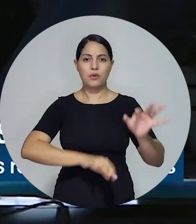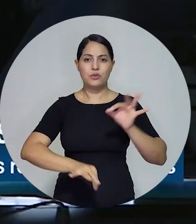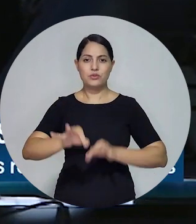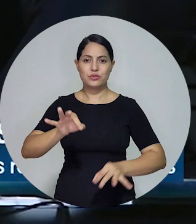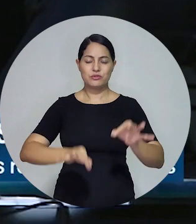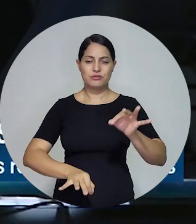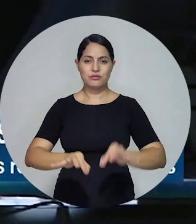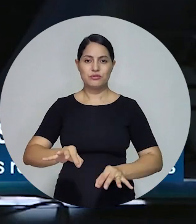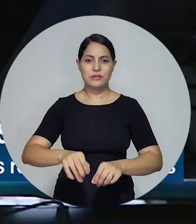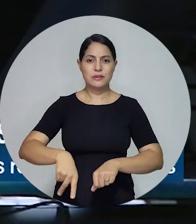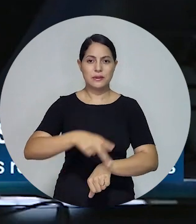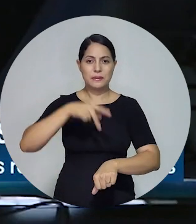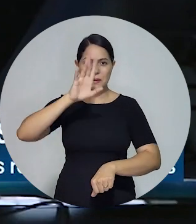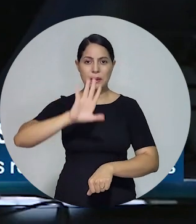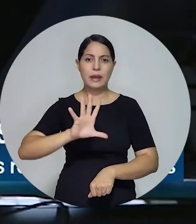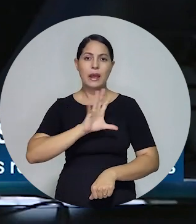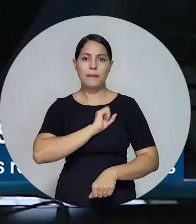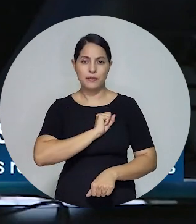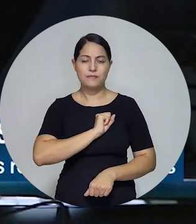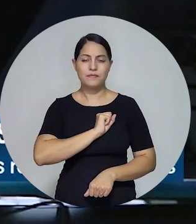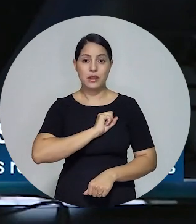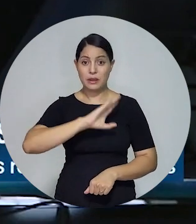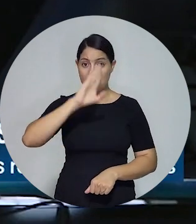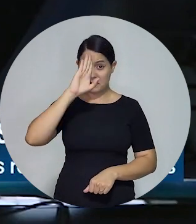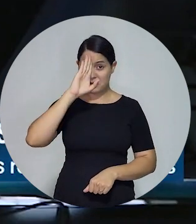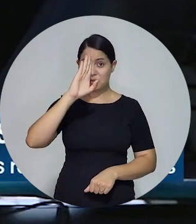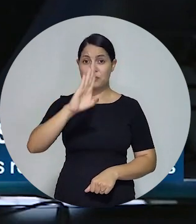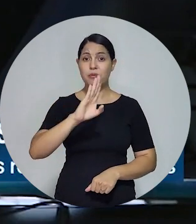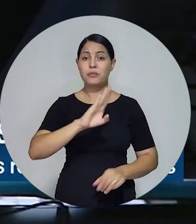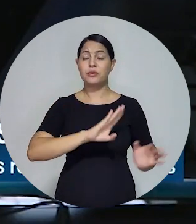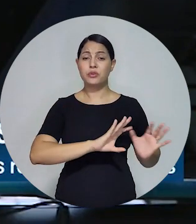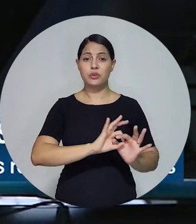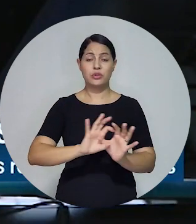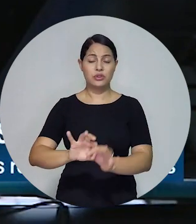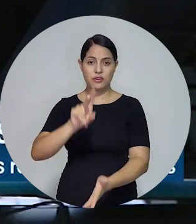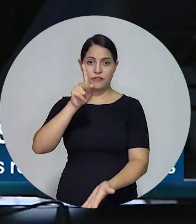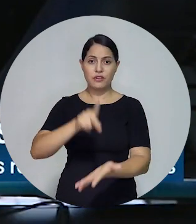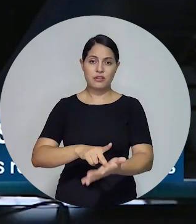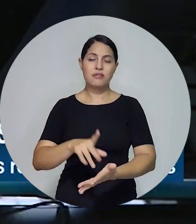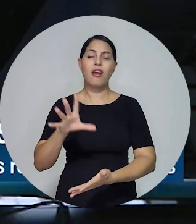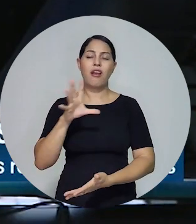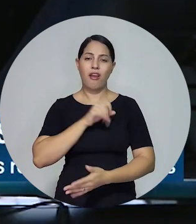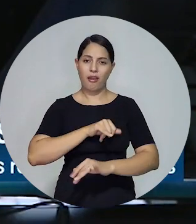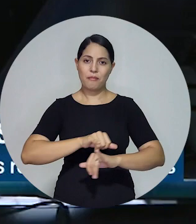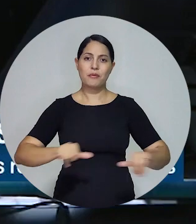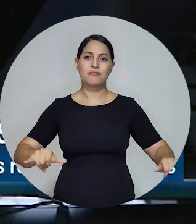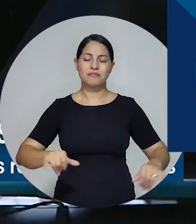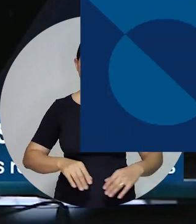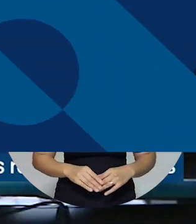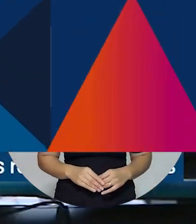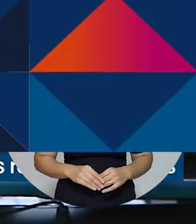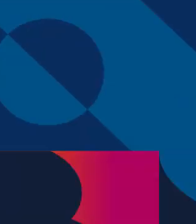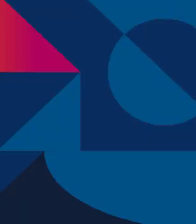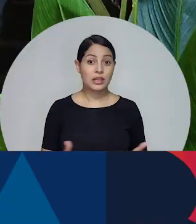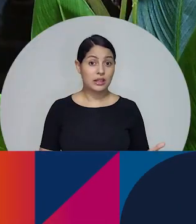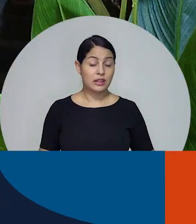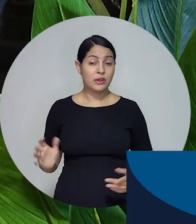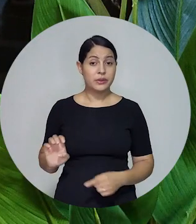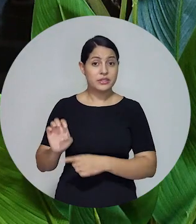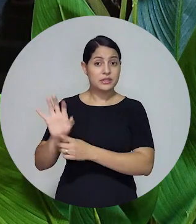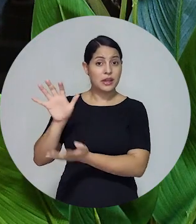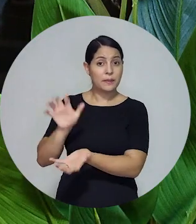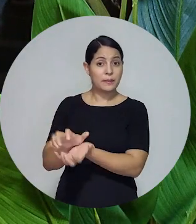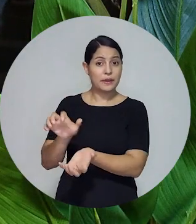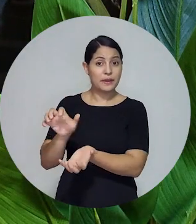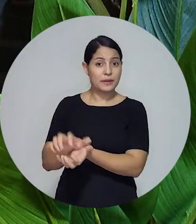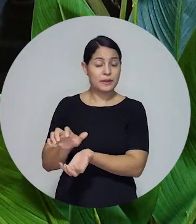conhecimento, amor à justiça, amor ao Brasil e, sobretudo, amor à verdade. A